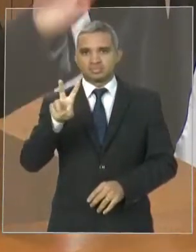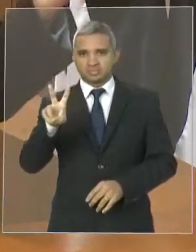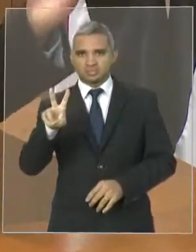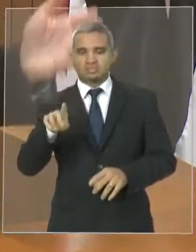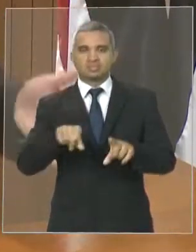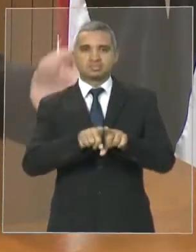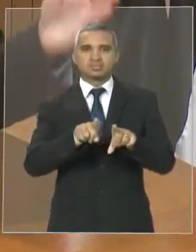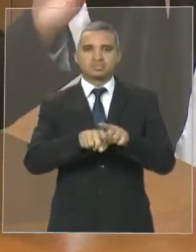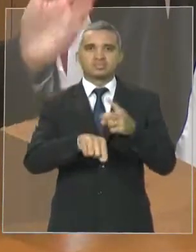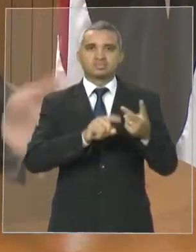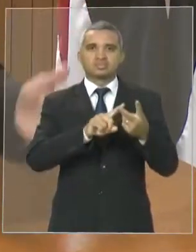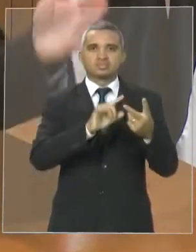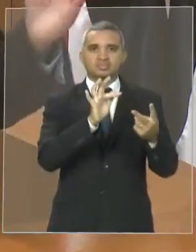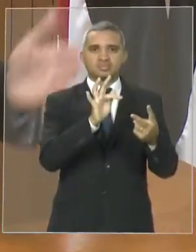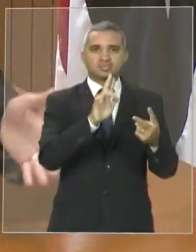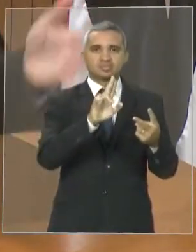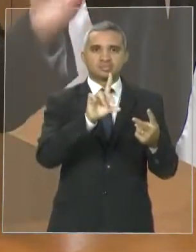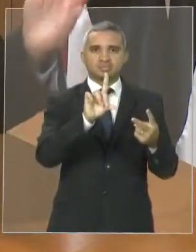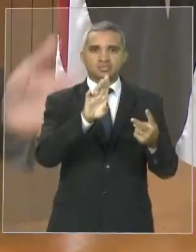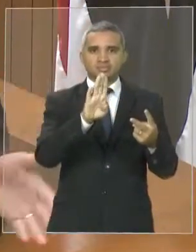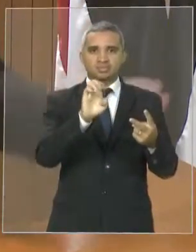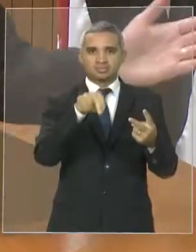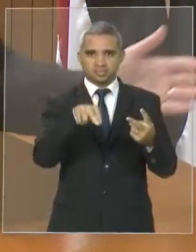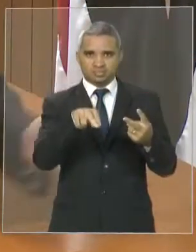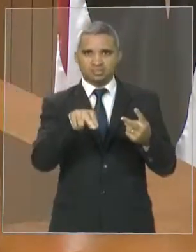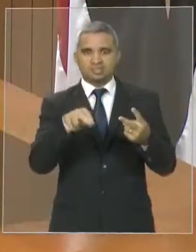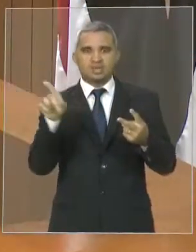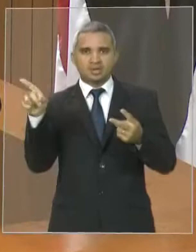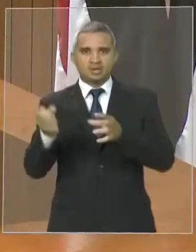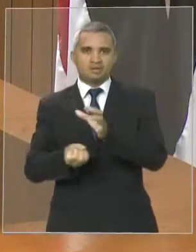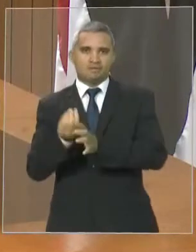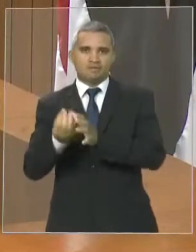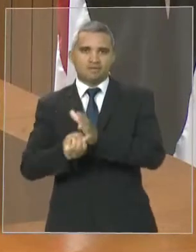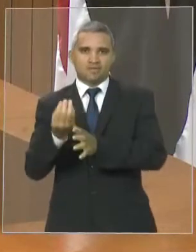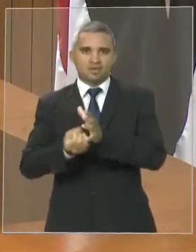cria 102 cargos em comissão.